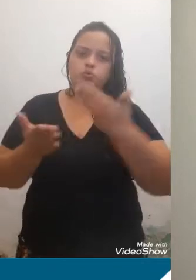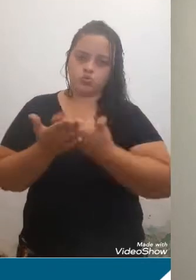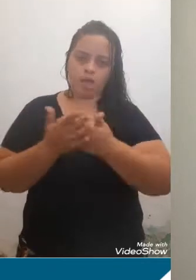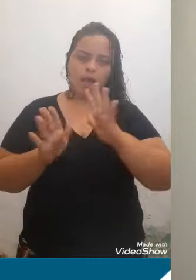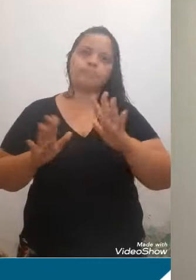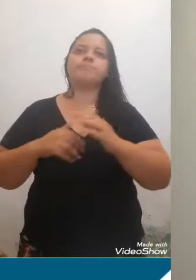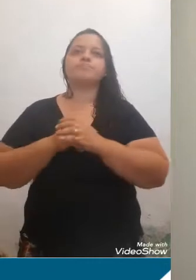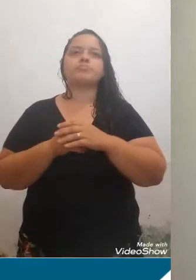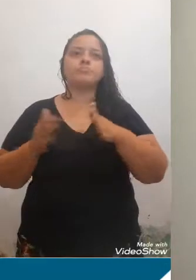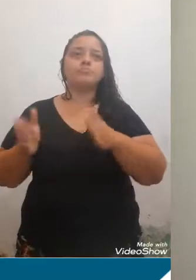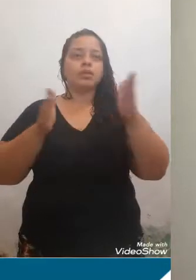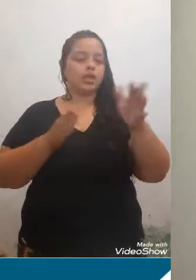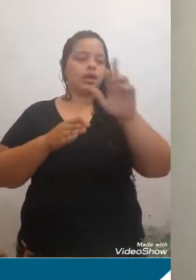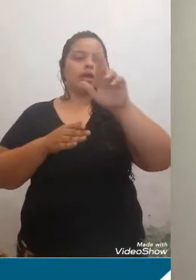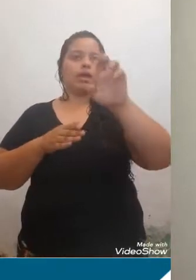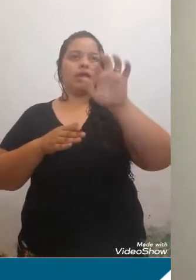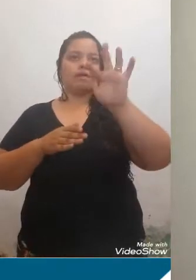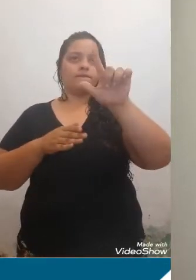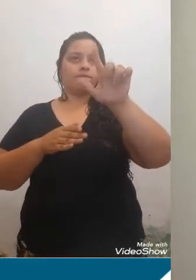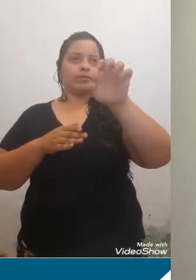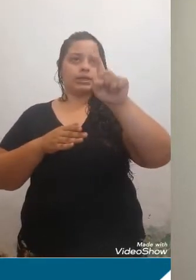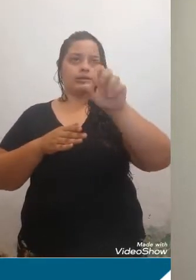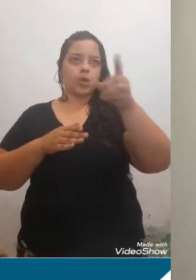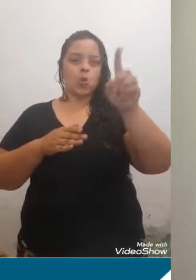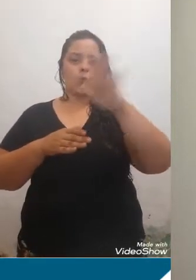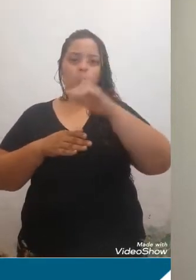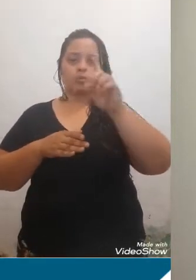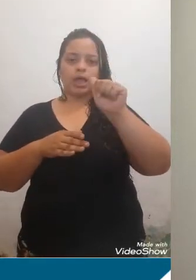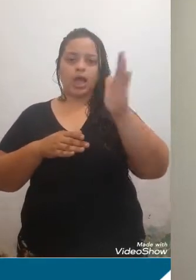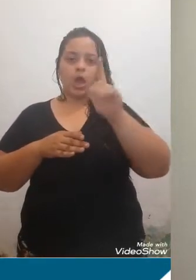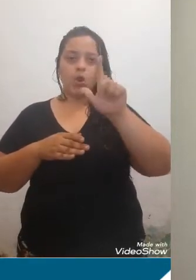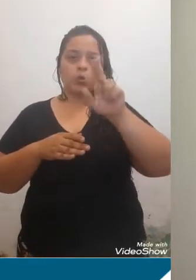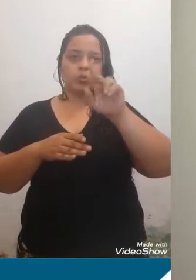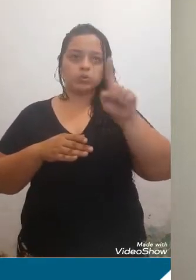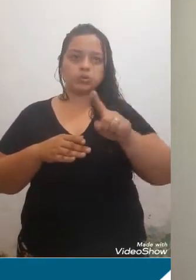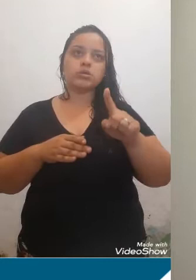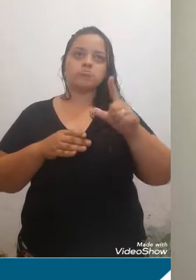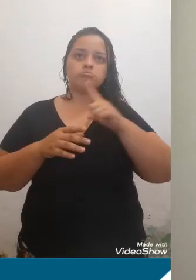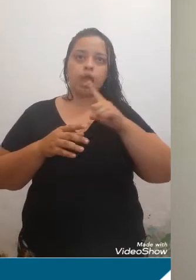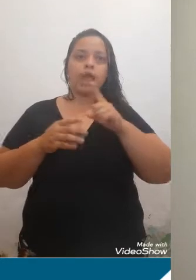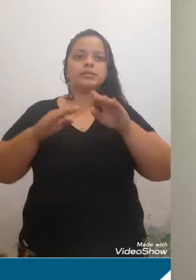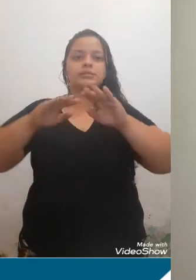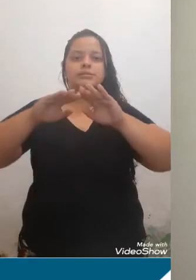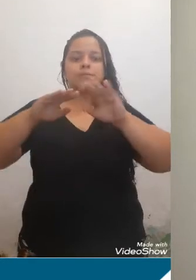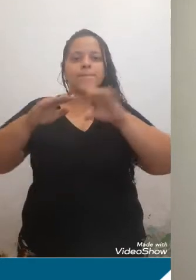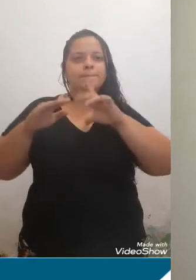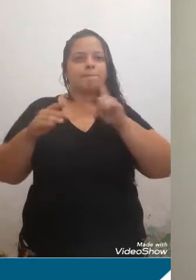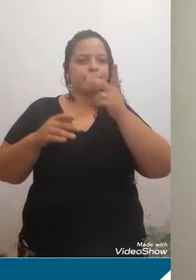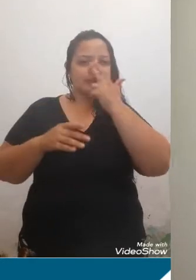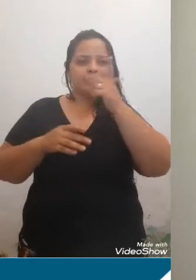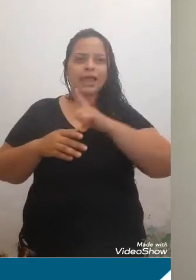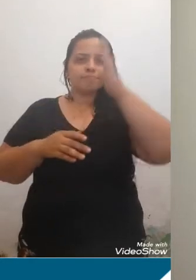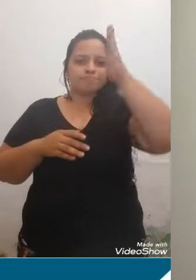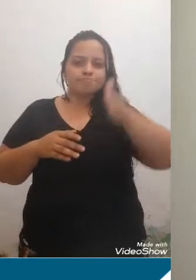posterior. Na sequência, reflexão da luz. Fenômeno que ocorre quando o raio luminoso atinge uma superfície de separação